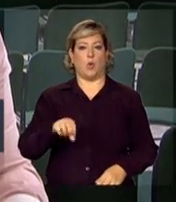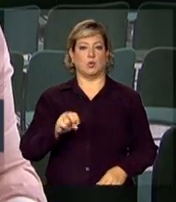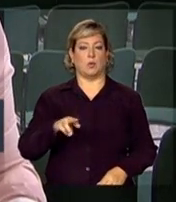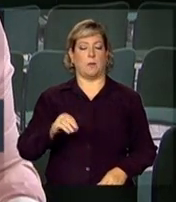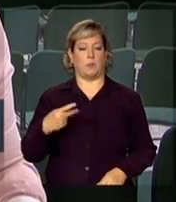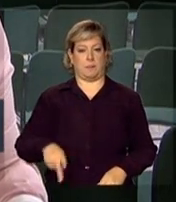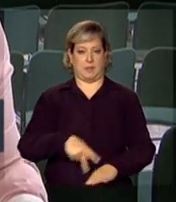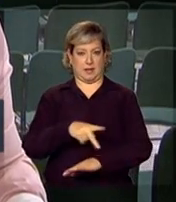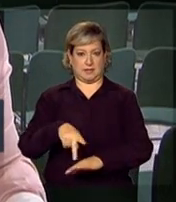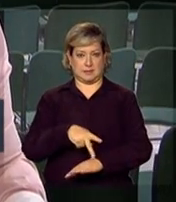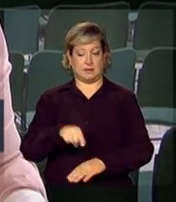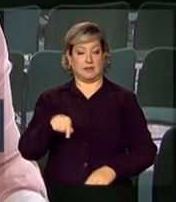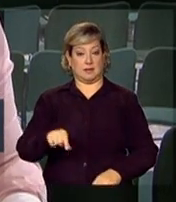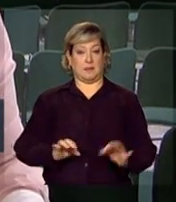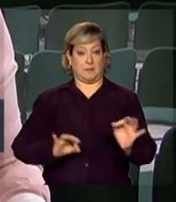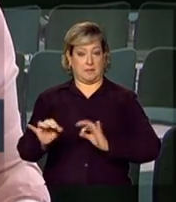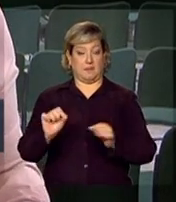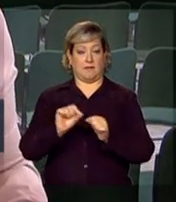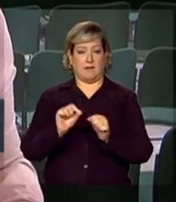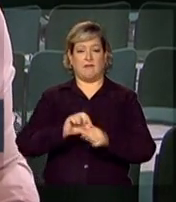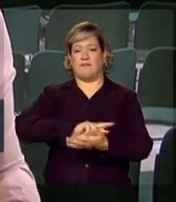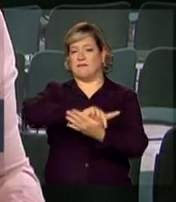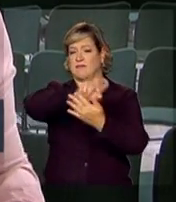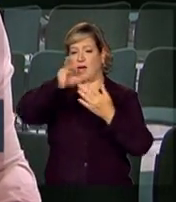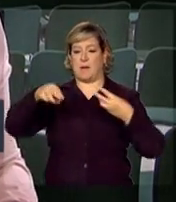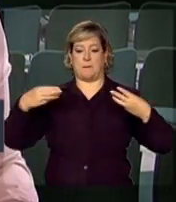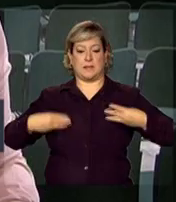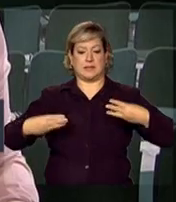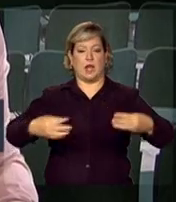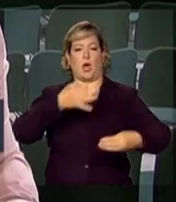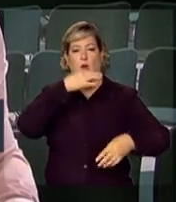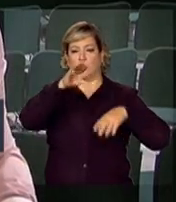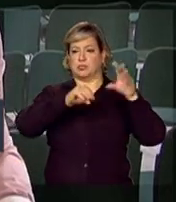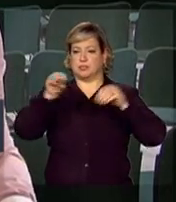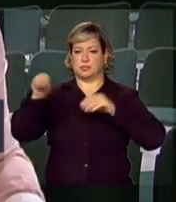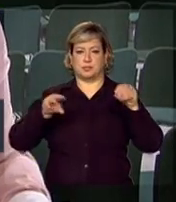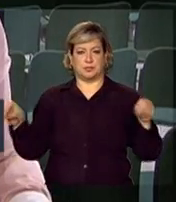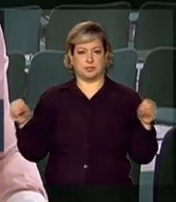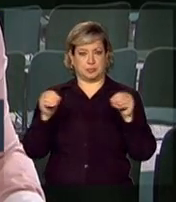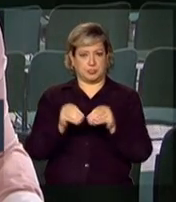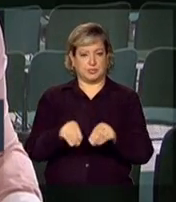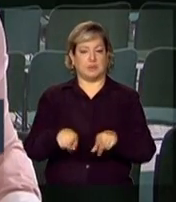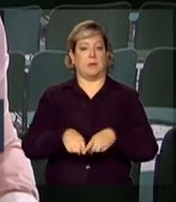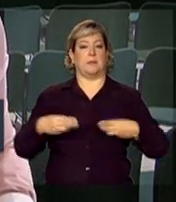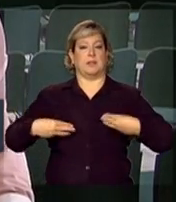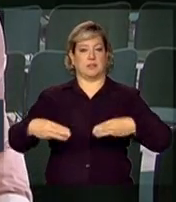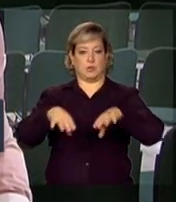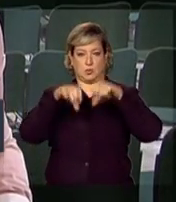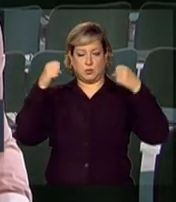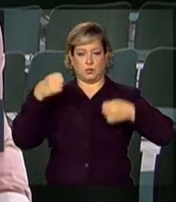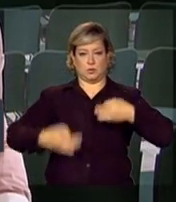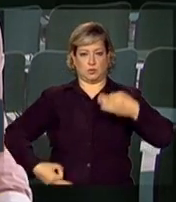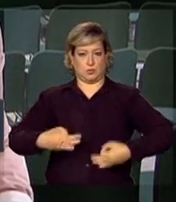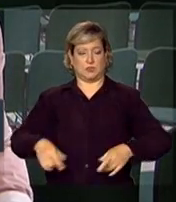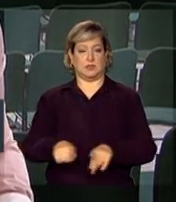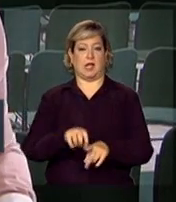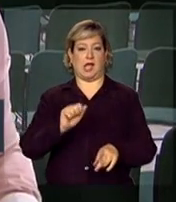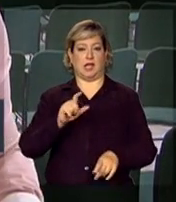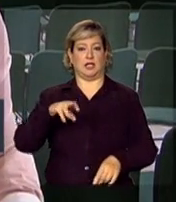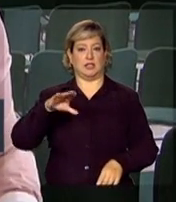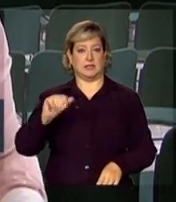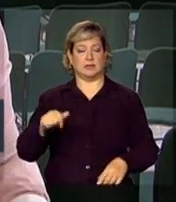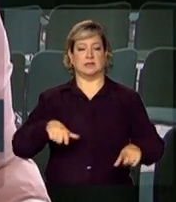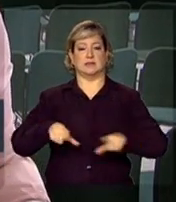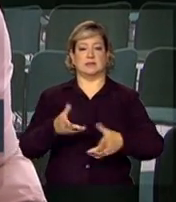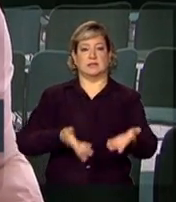foi elaborado com a participação de vários ministérios, entre eles o Ministério da Justiça, agências reguladoras de serviços públicos,